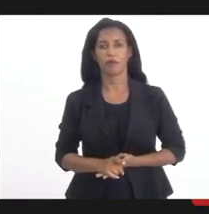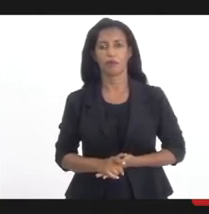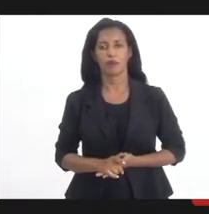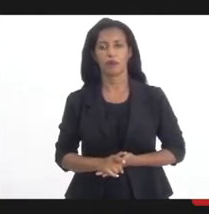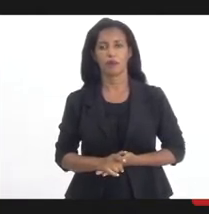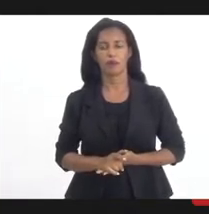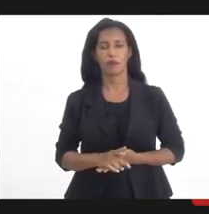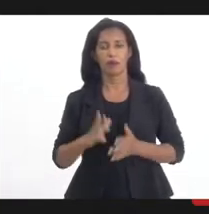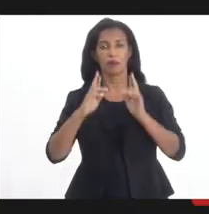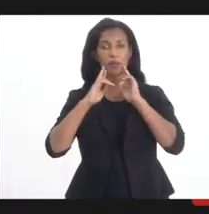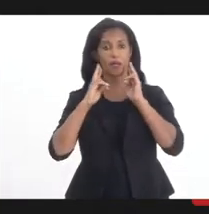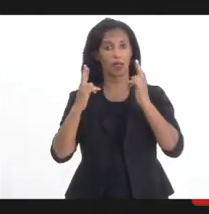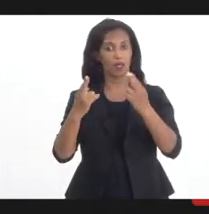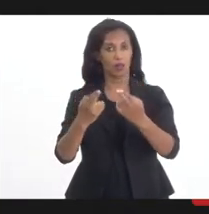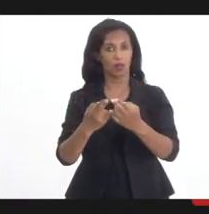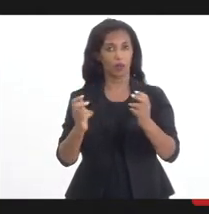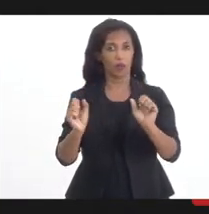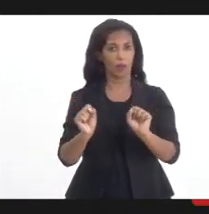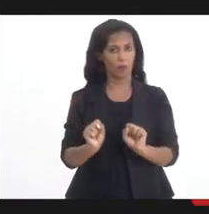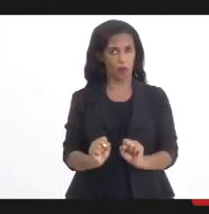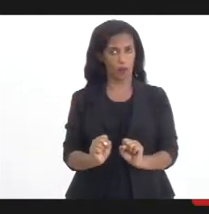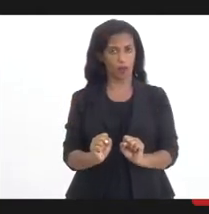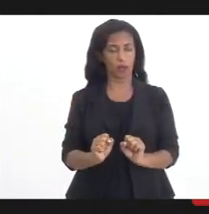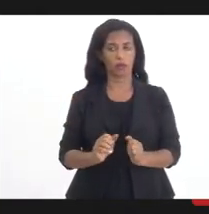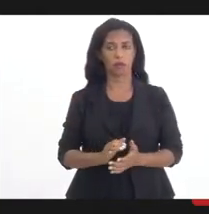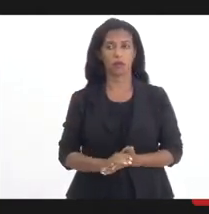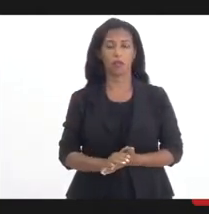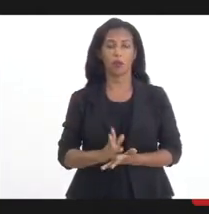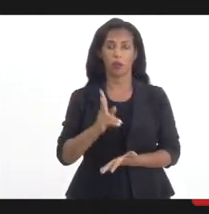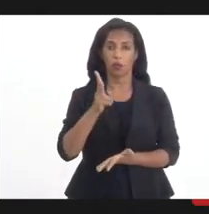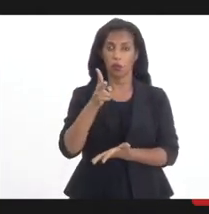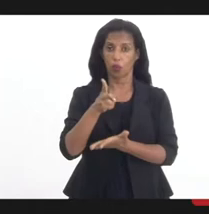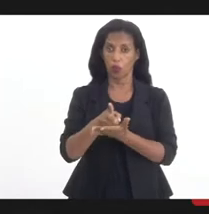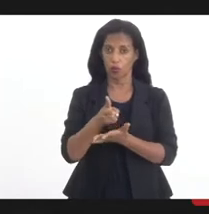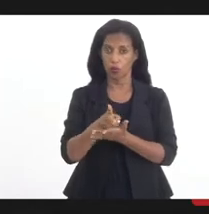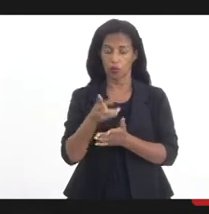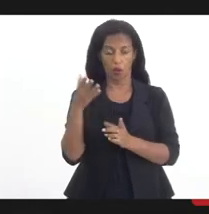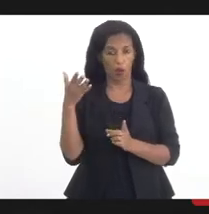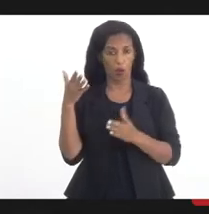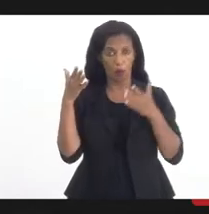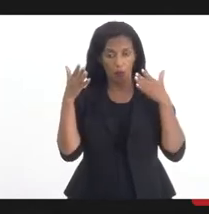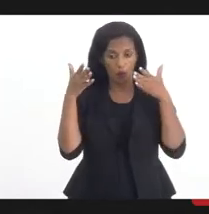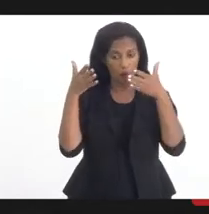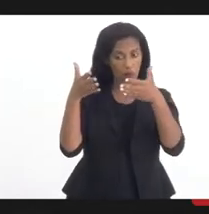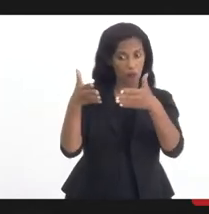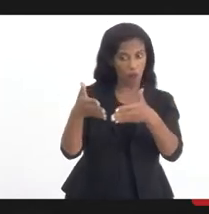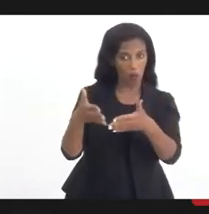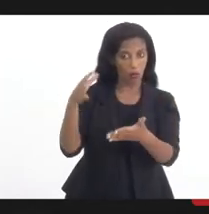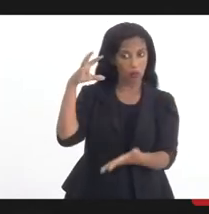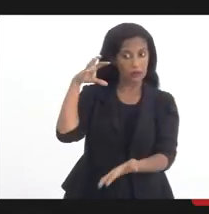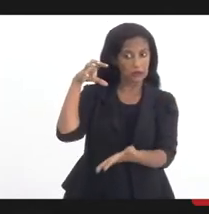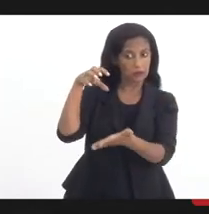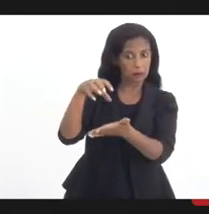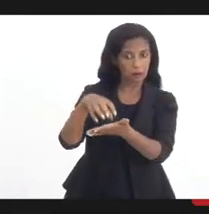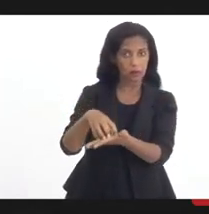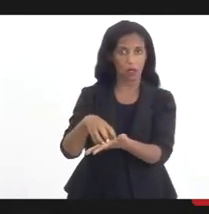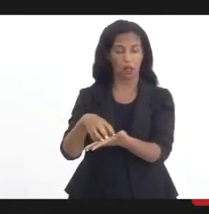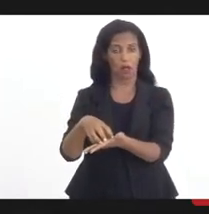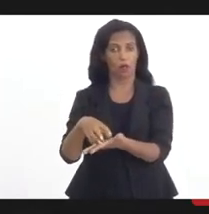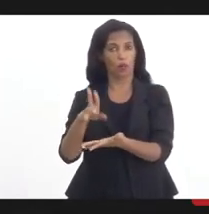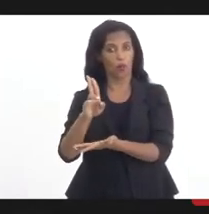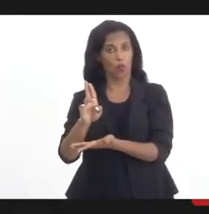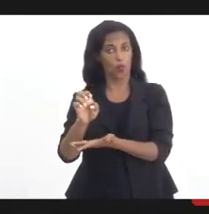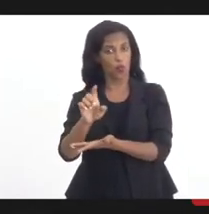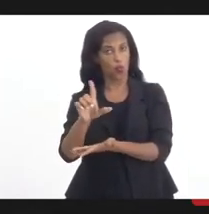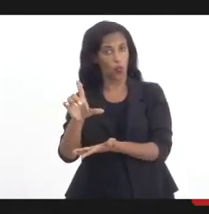para que a audiência possa, sem dúvida, continuar enfocando o aspecto central para qual ela foi